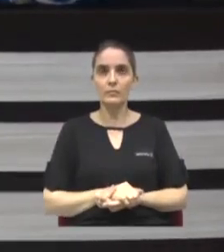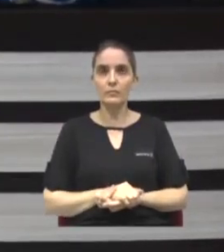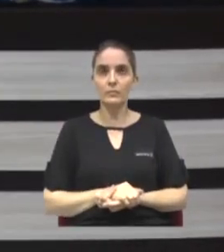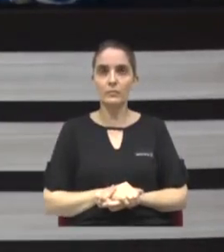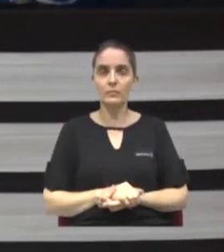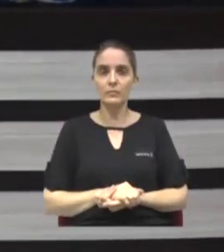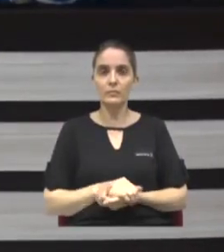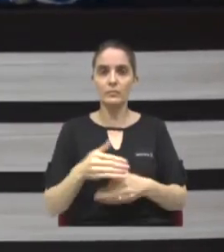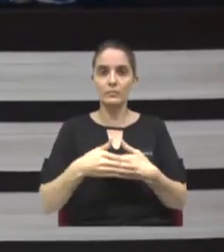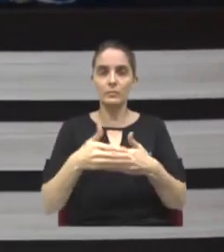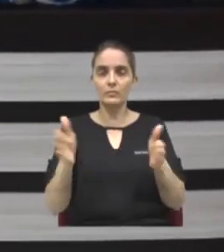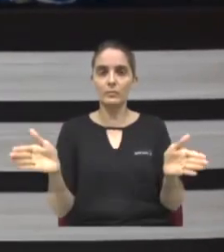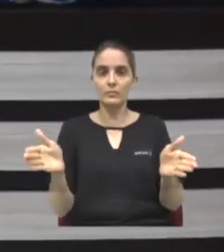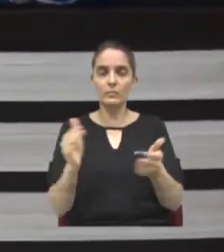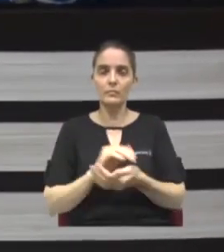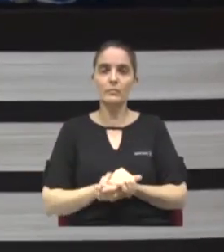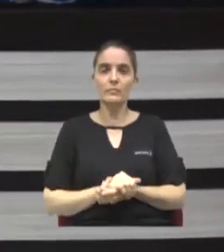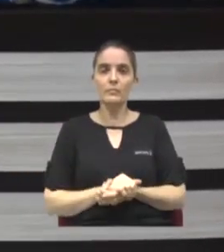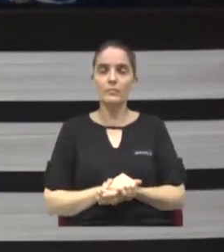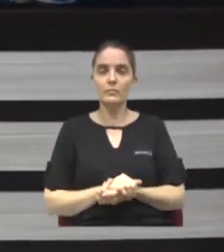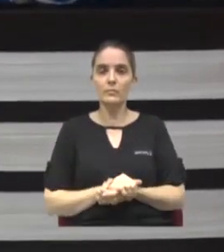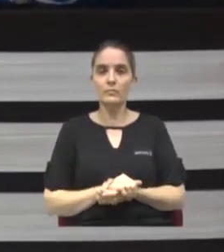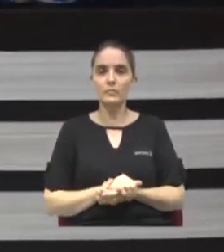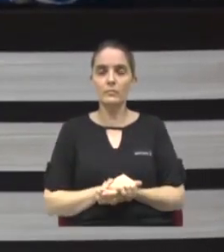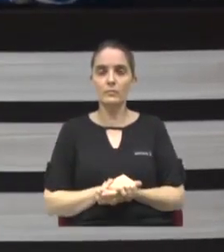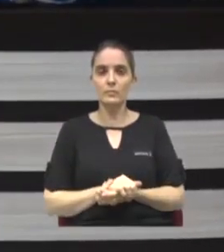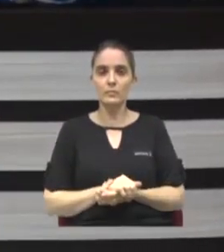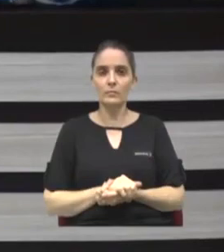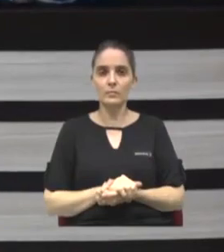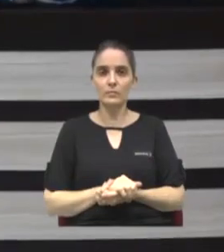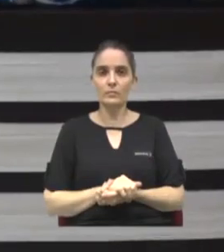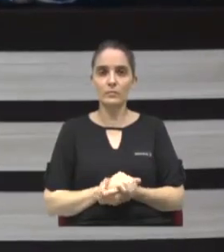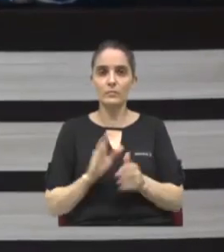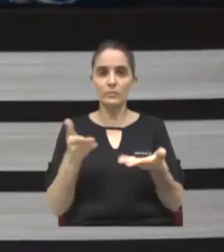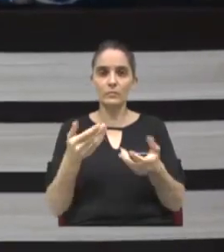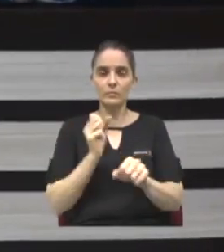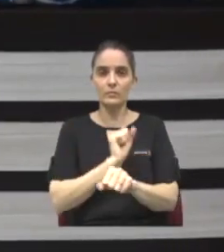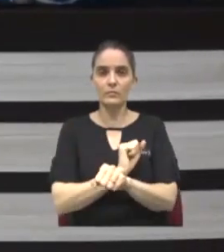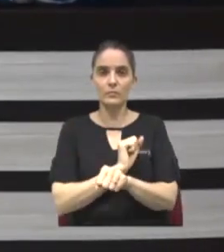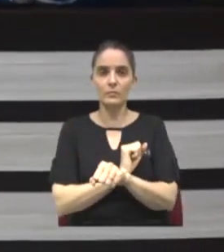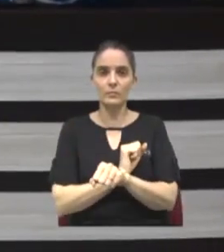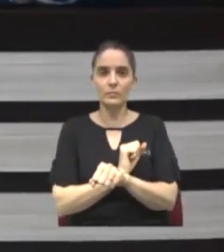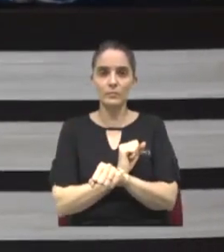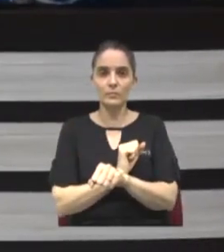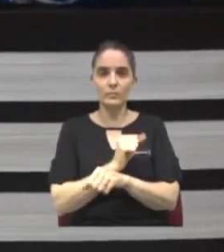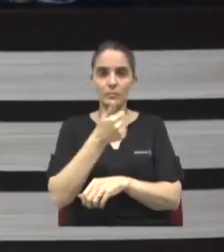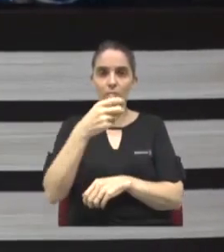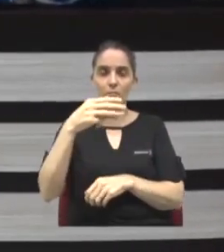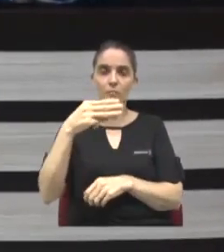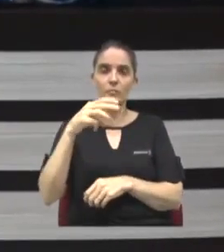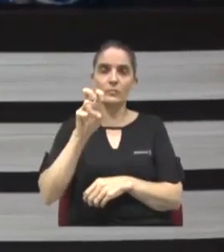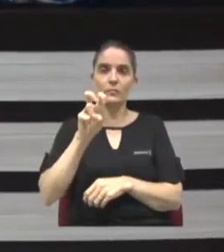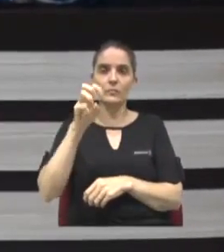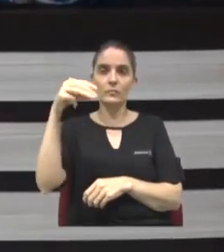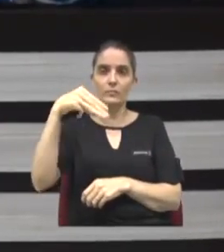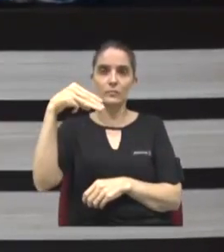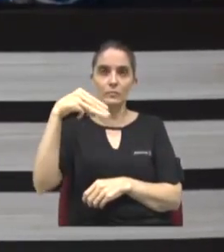A sessão está reaberta. A sessão vai ser suspensa agora por 15